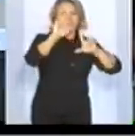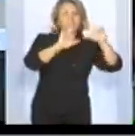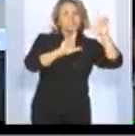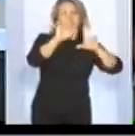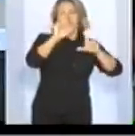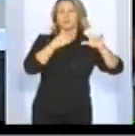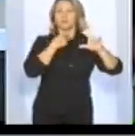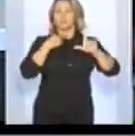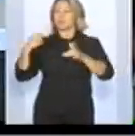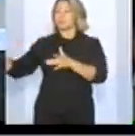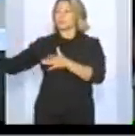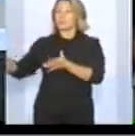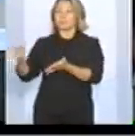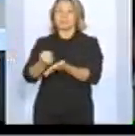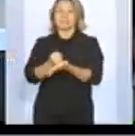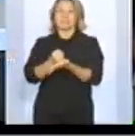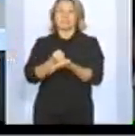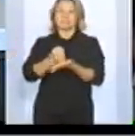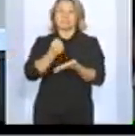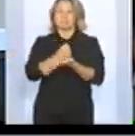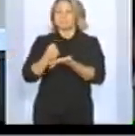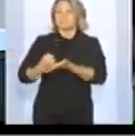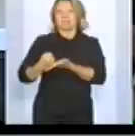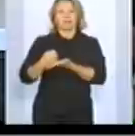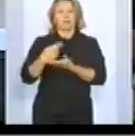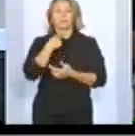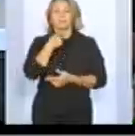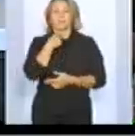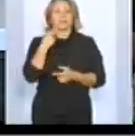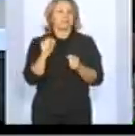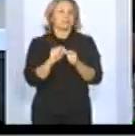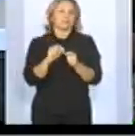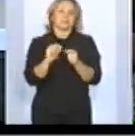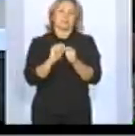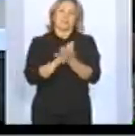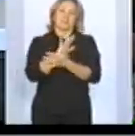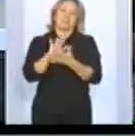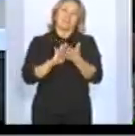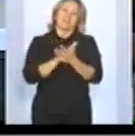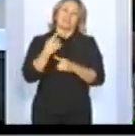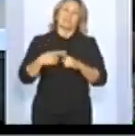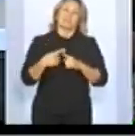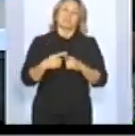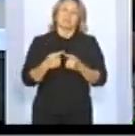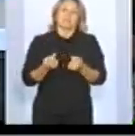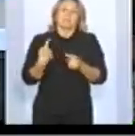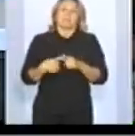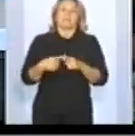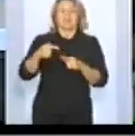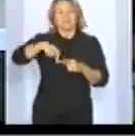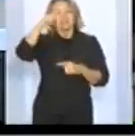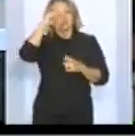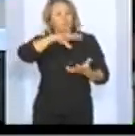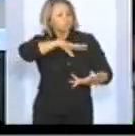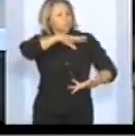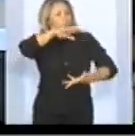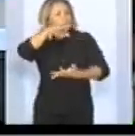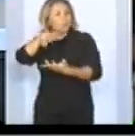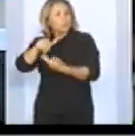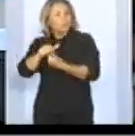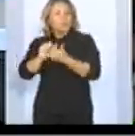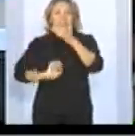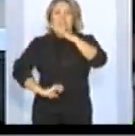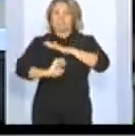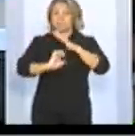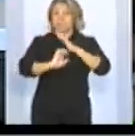podem contratar ninguém, não podem fazer nada. Por quê? Qual o motivo? No mundo inteiro, as empresas de